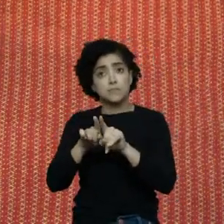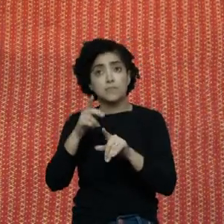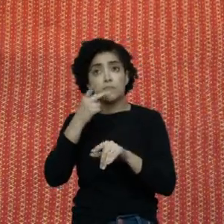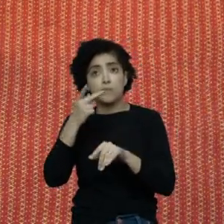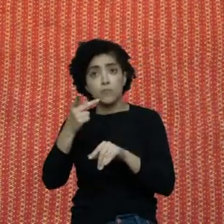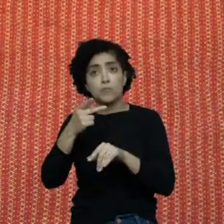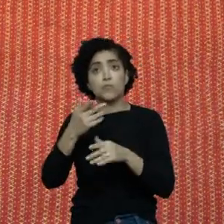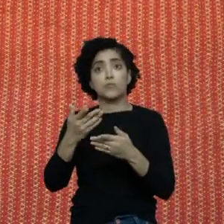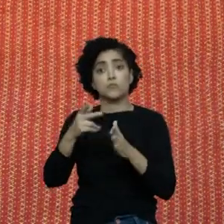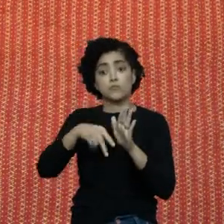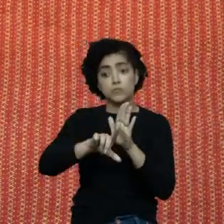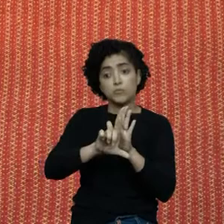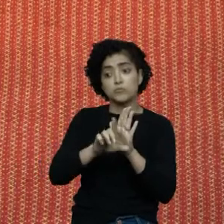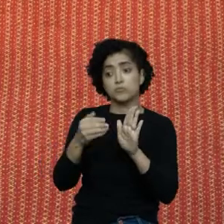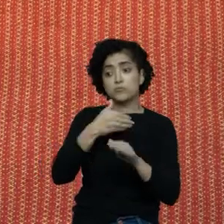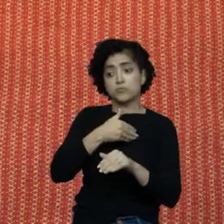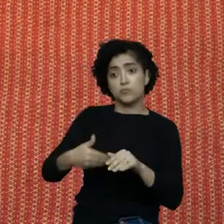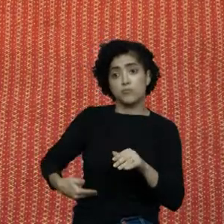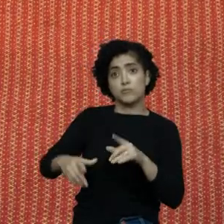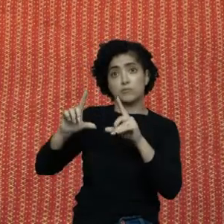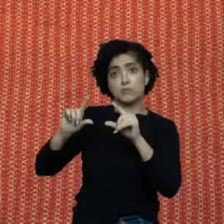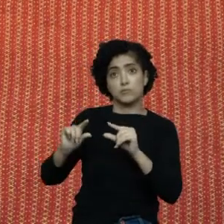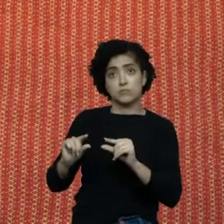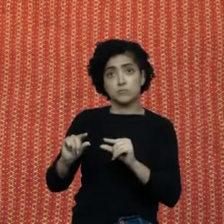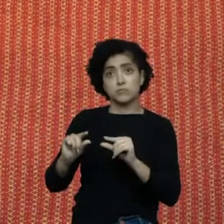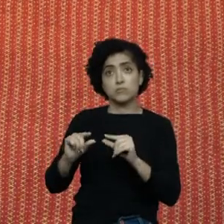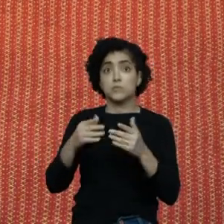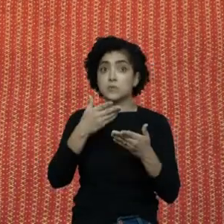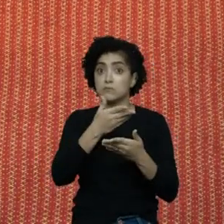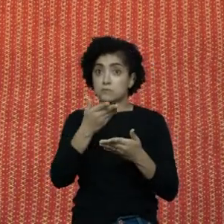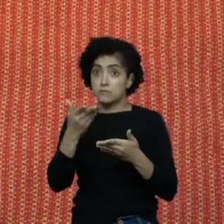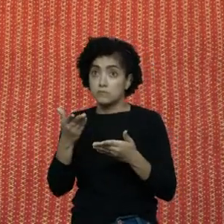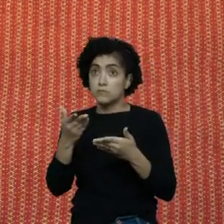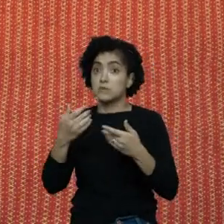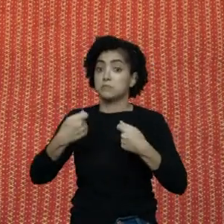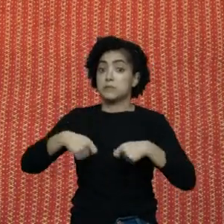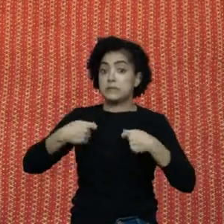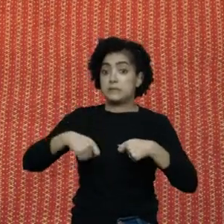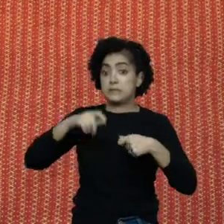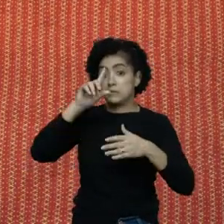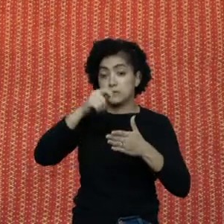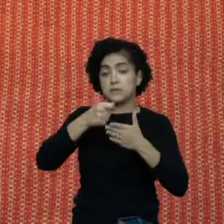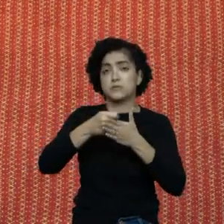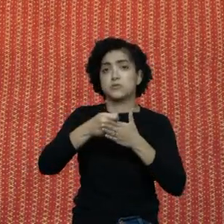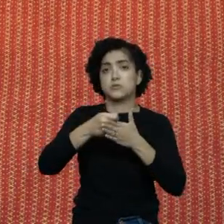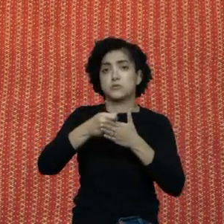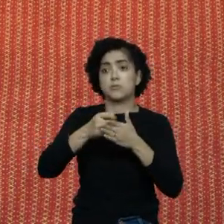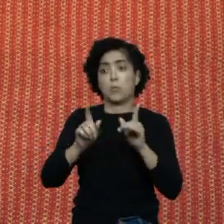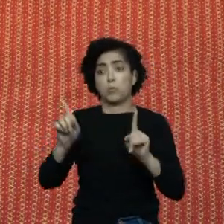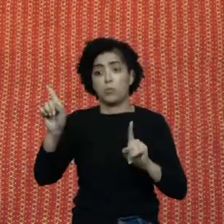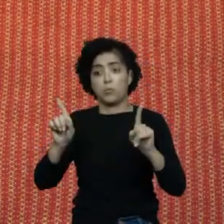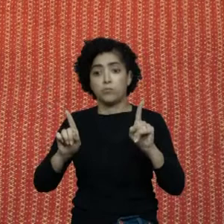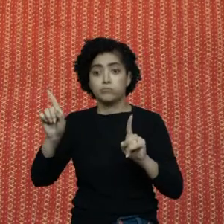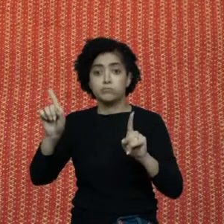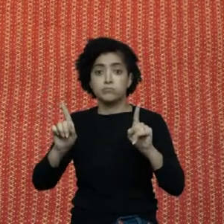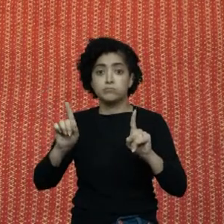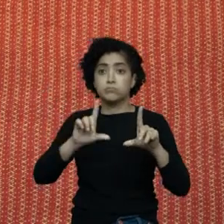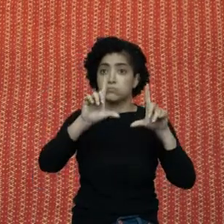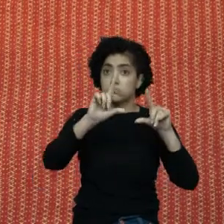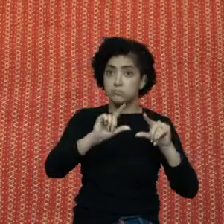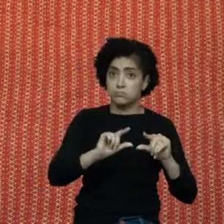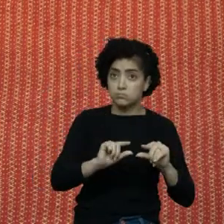Governo está reduzindo impostos então vocês até o céu tem gente precisa se decidir aqui ou está reduzindo